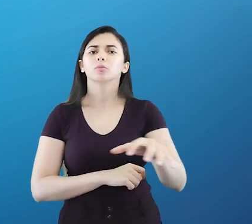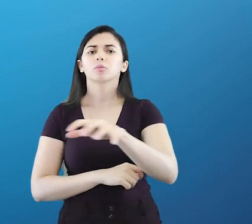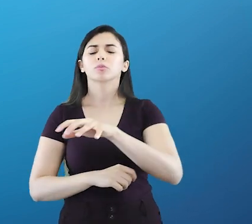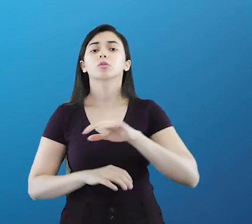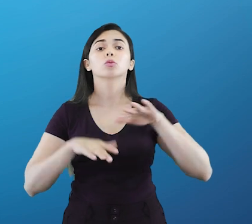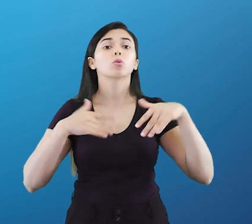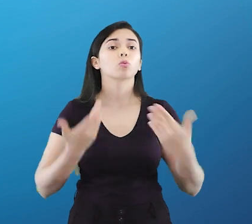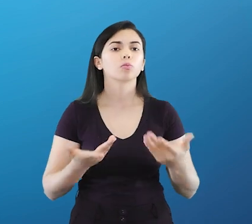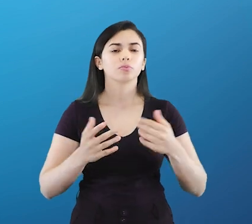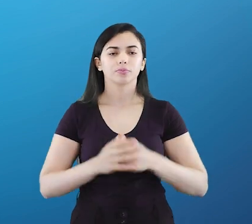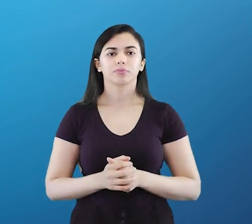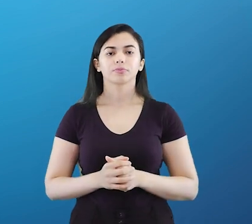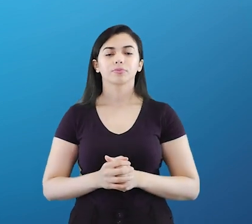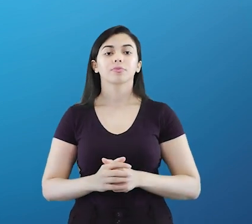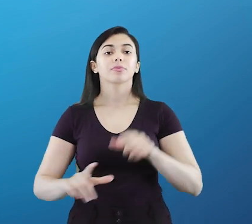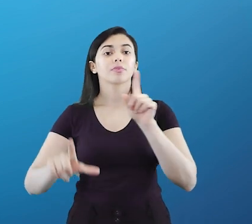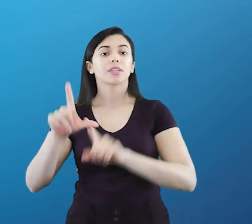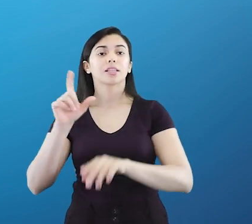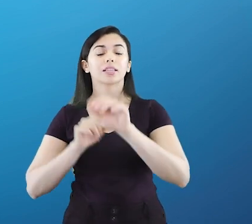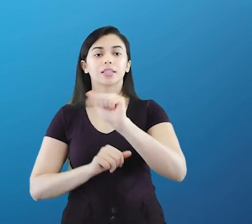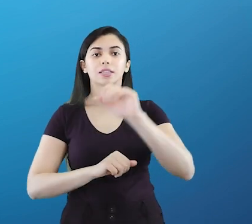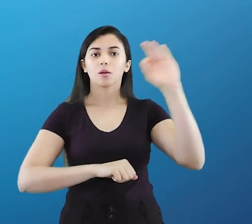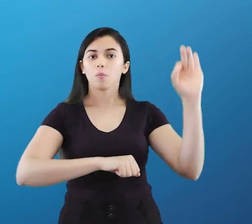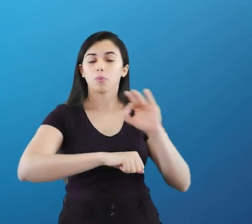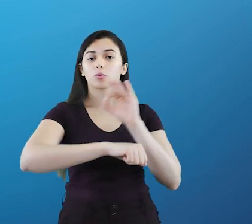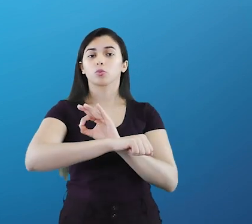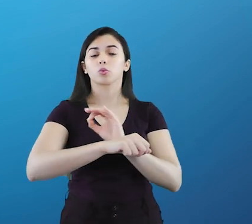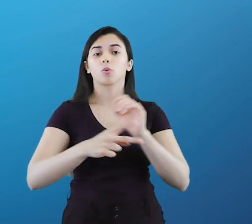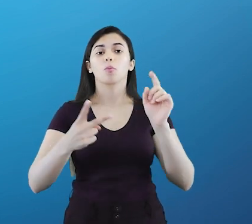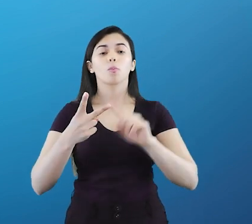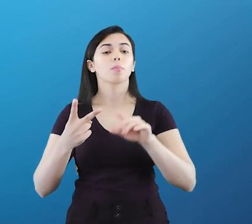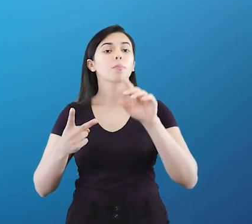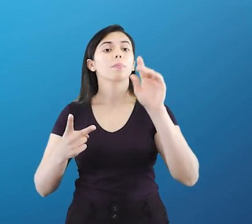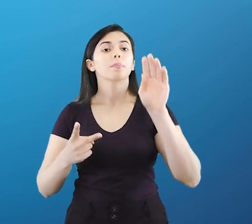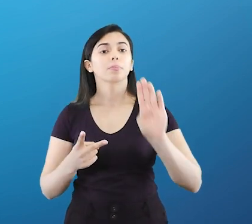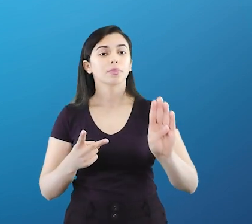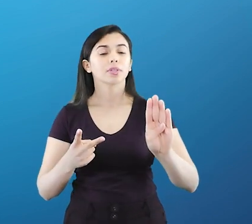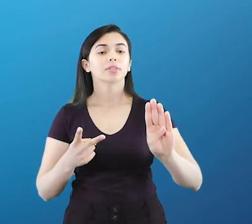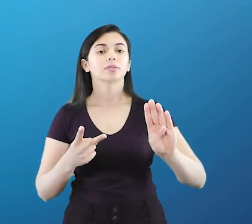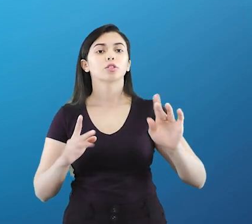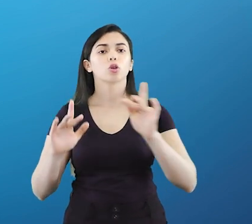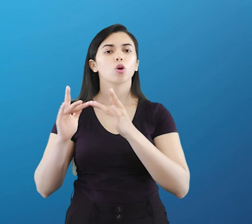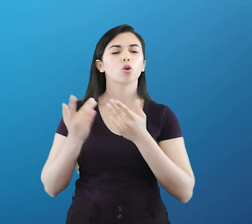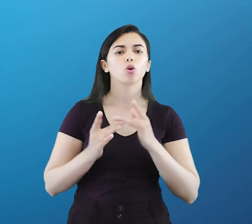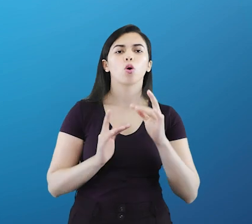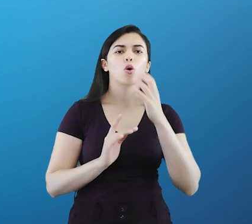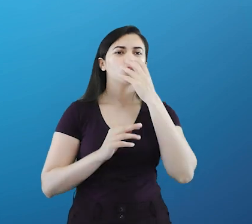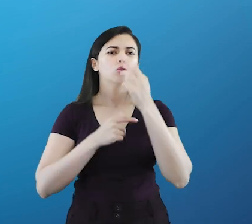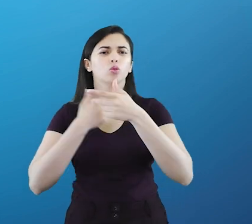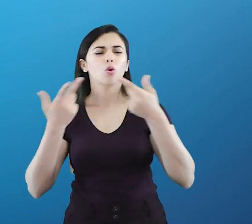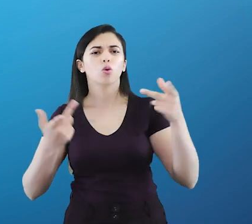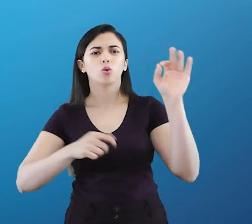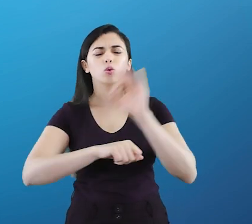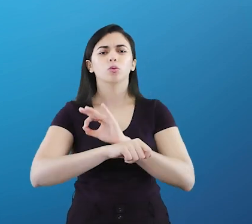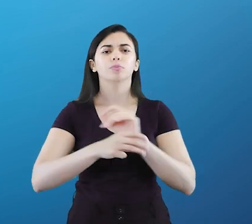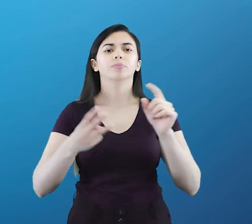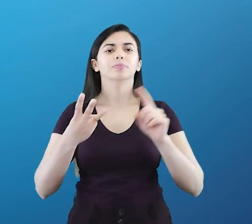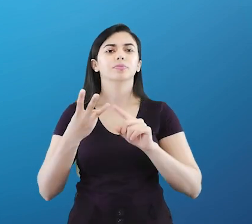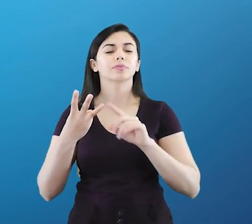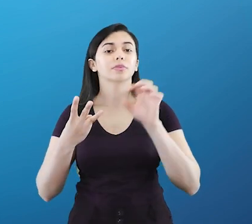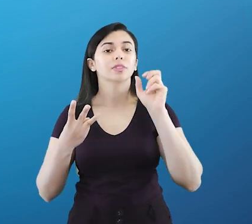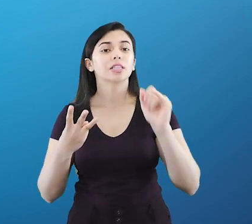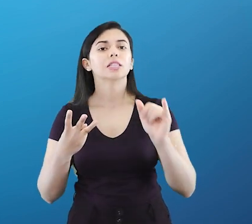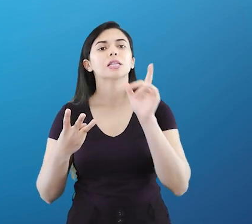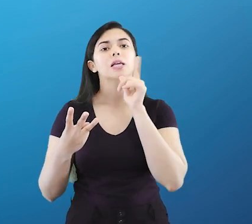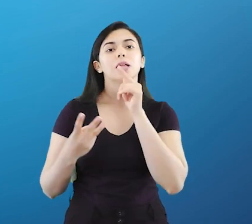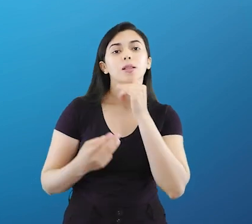Letra A, pela picada do mosquito. B, pelo contato com animais infectados. C, pela ingestão de água ou